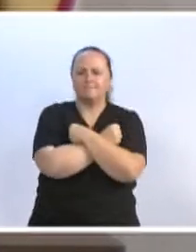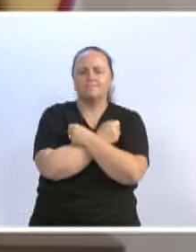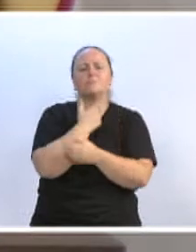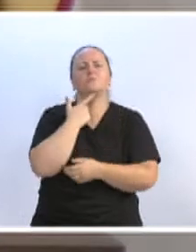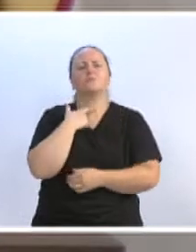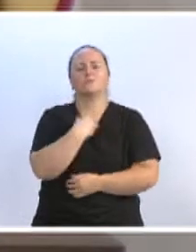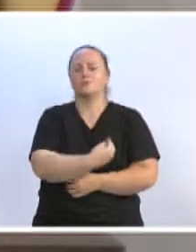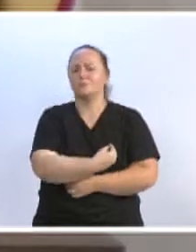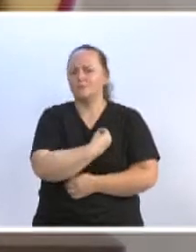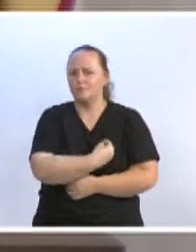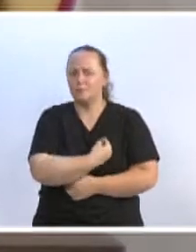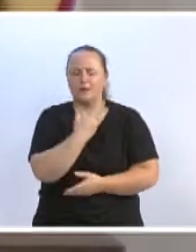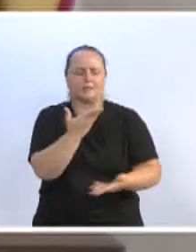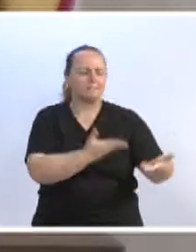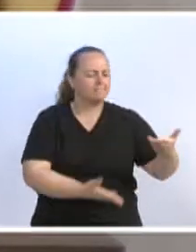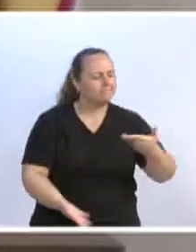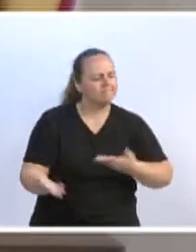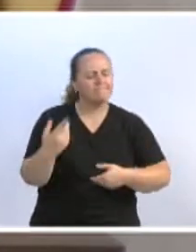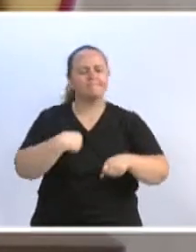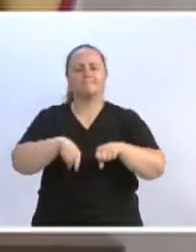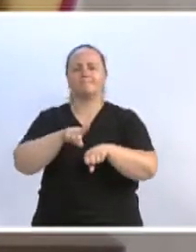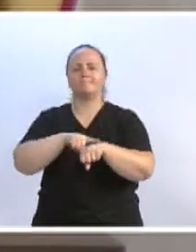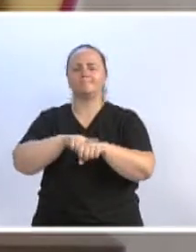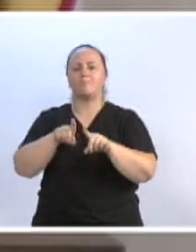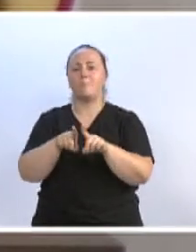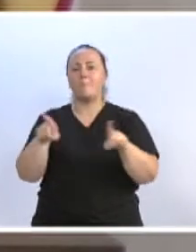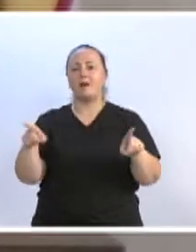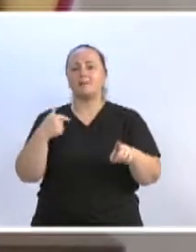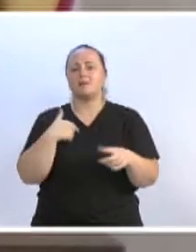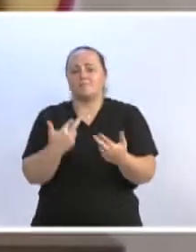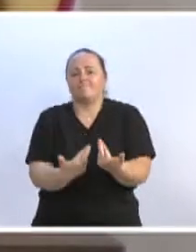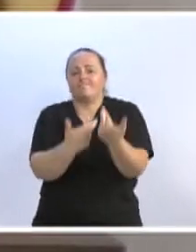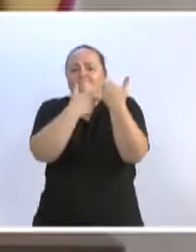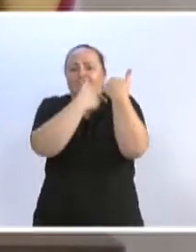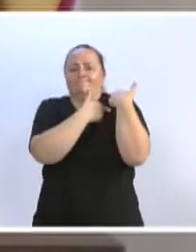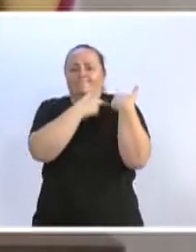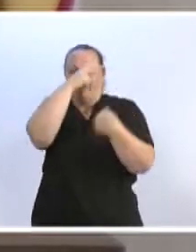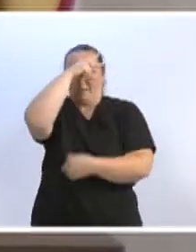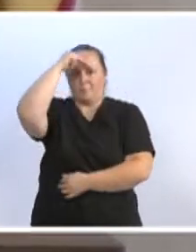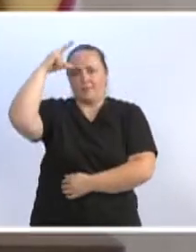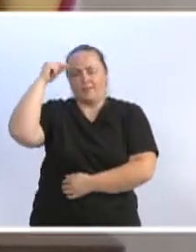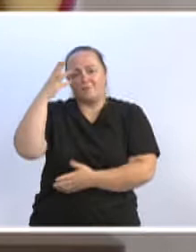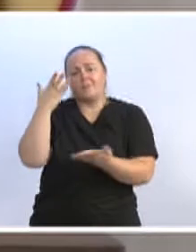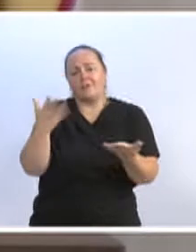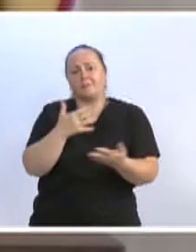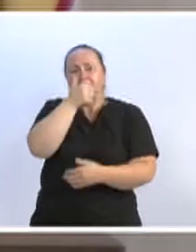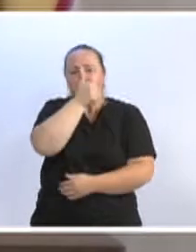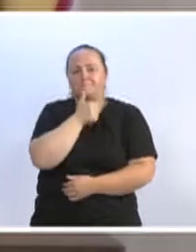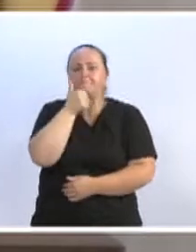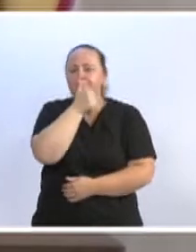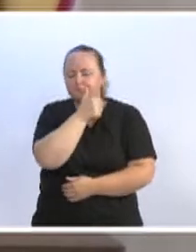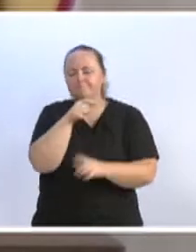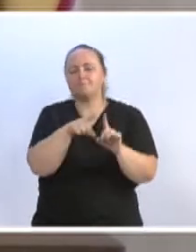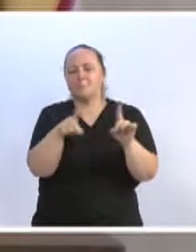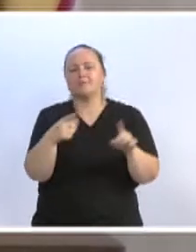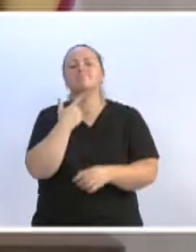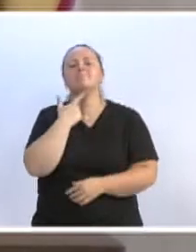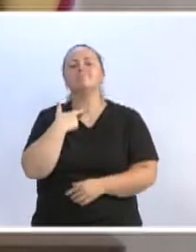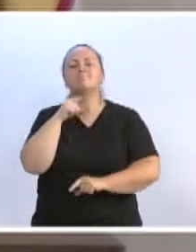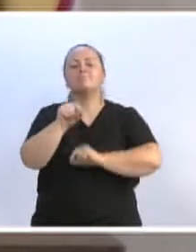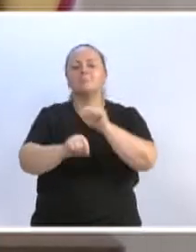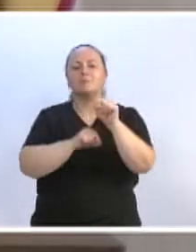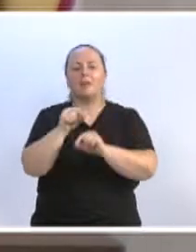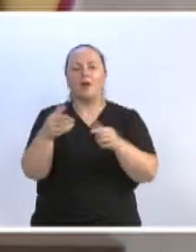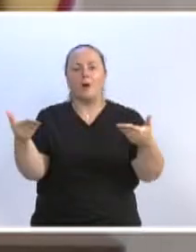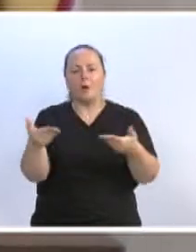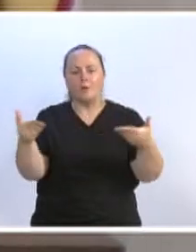aí compartilhando esse momento, mas minha tarefa de prefeito me impediu de poder estar aí, mas o desejo dele de que essa sessão solene